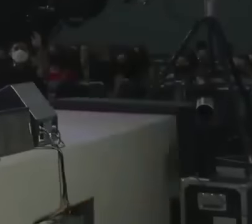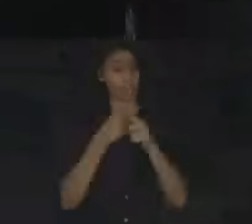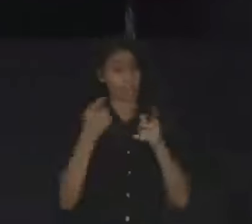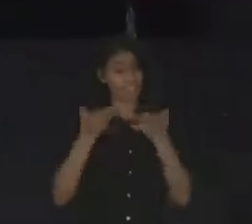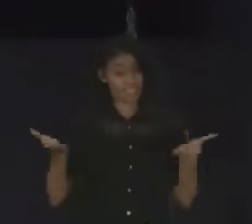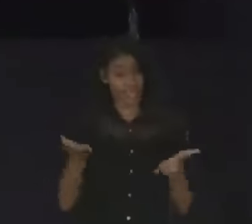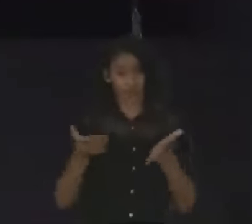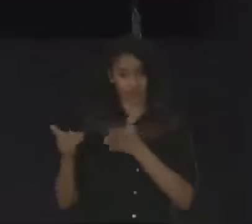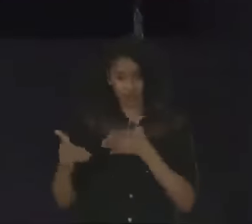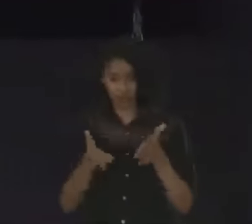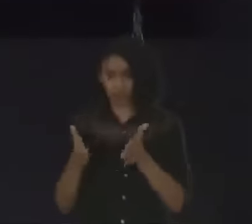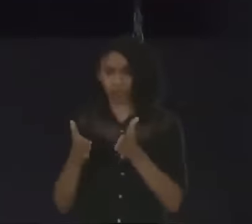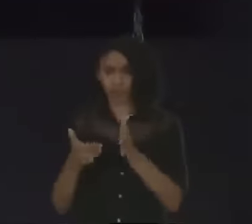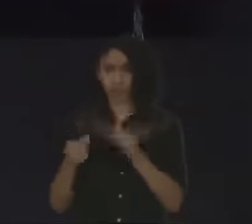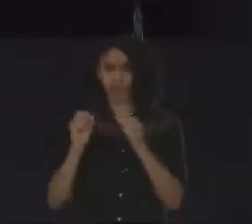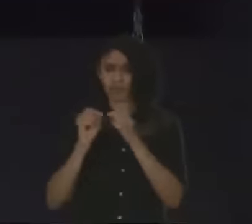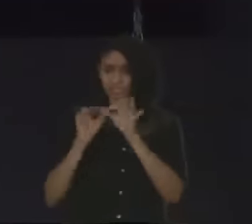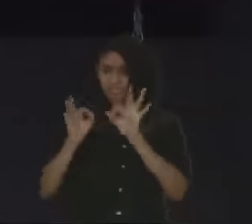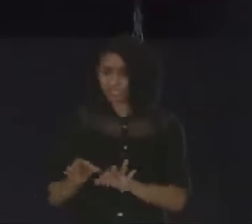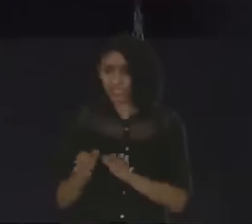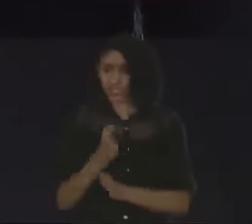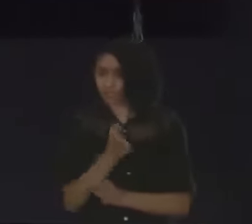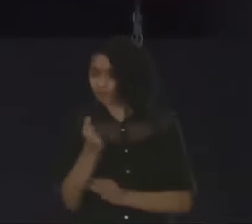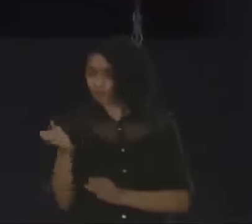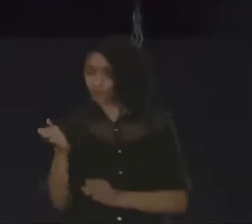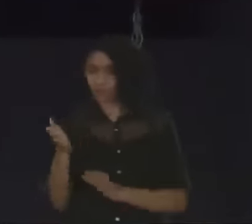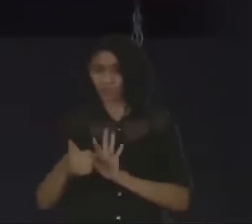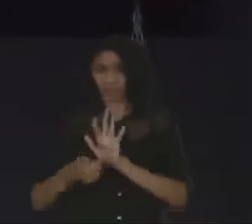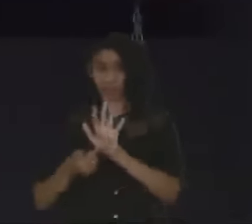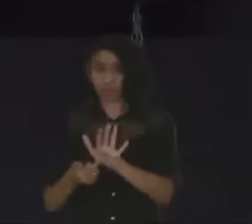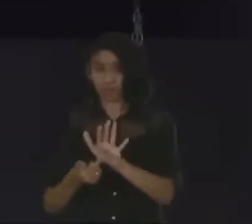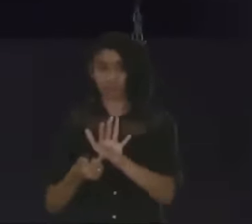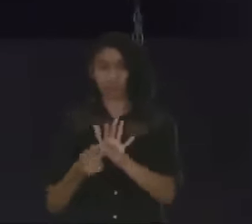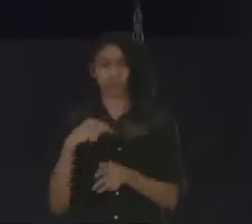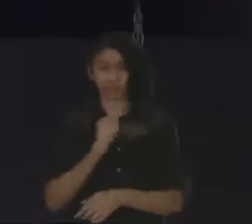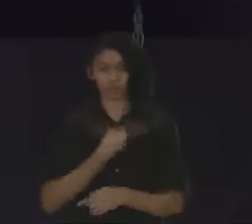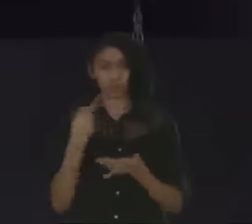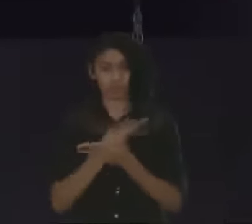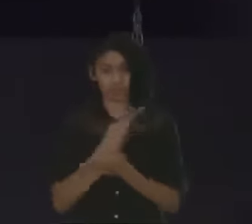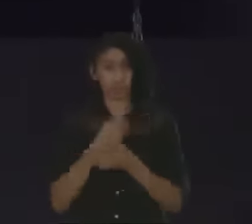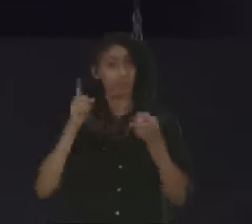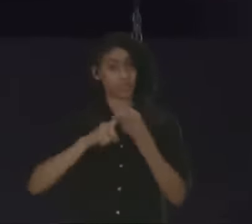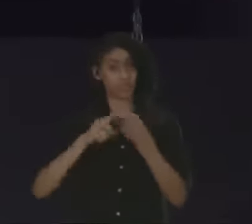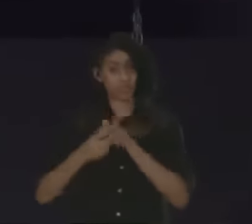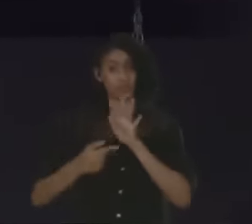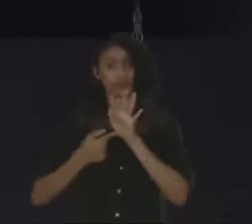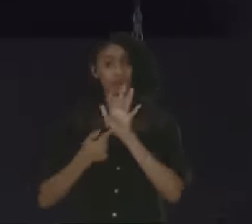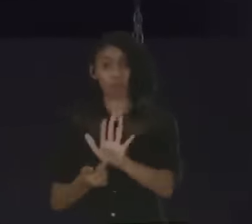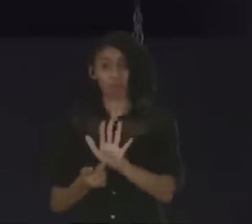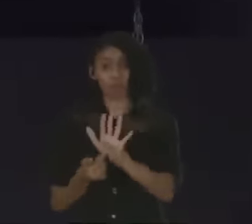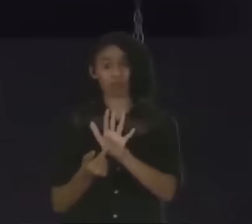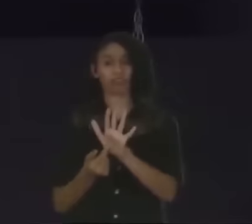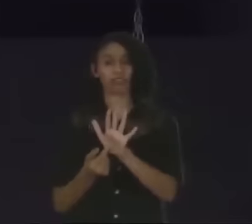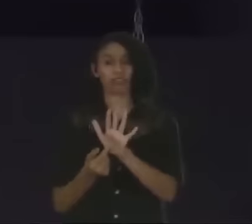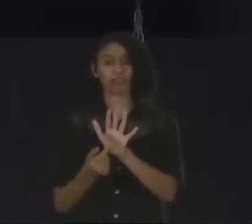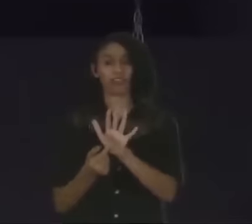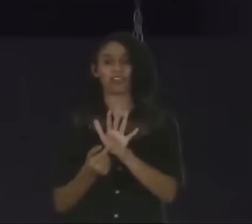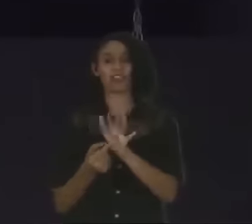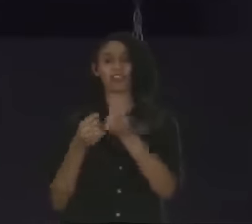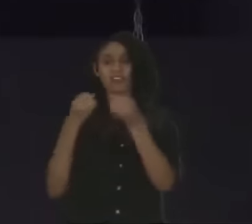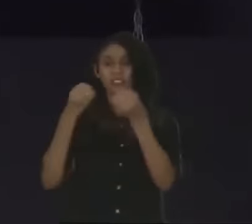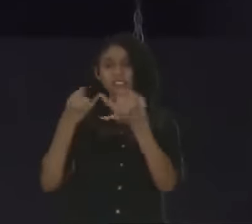porque Deus não é Um carrasco que só tá o tempo todo preocupado em mostrar que a gente errou ele é um Deus que nos ama que mostra o erro só para